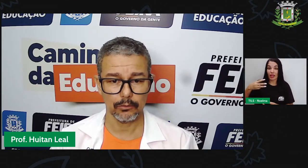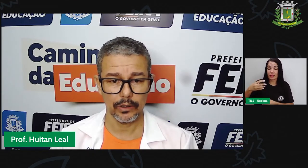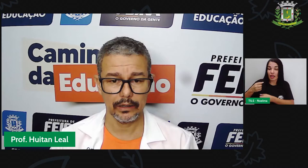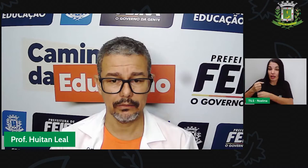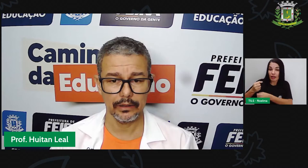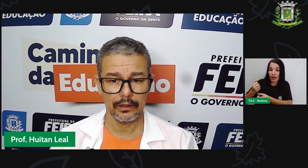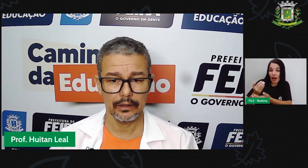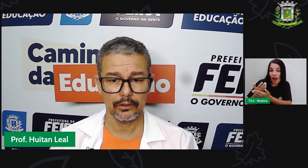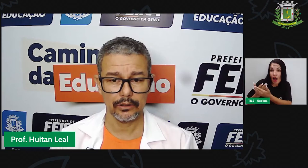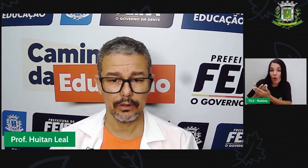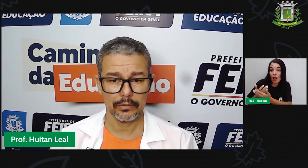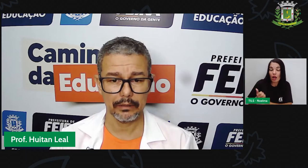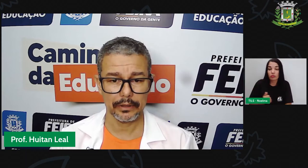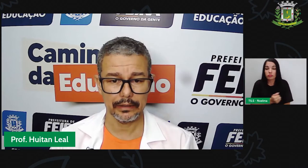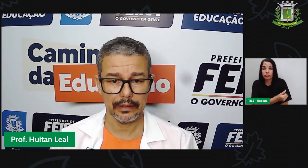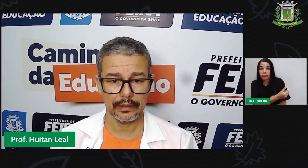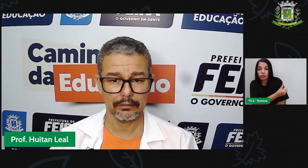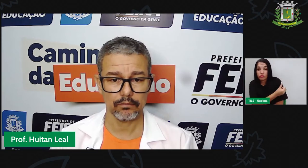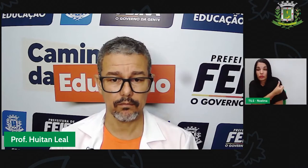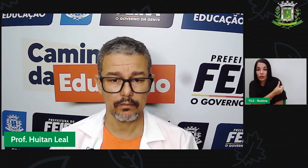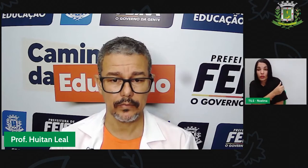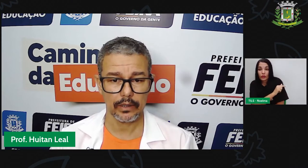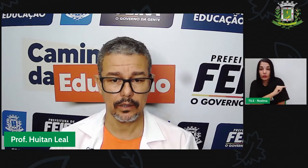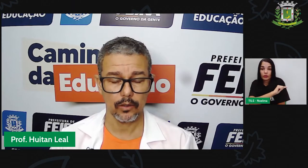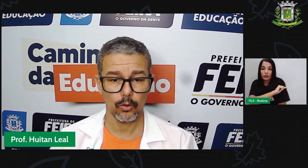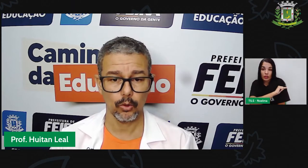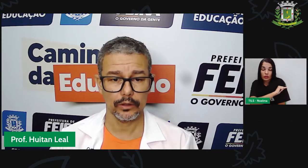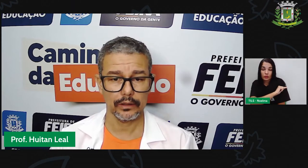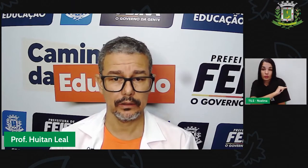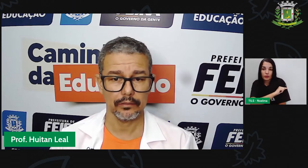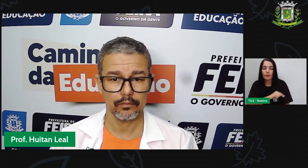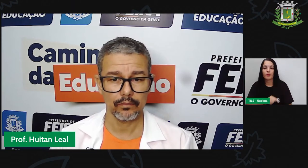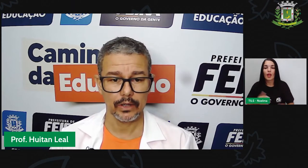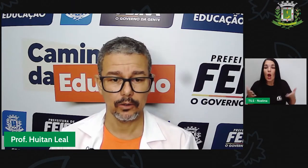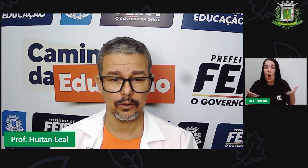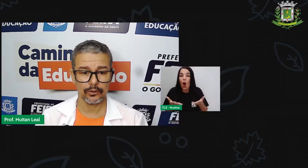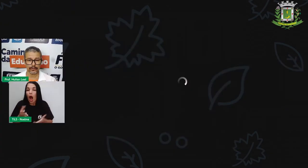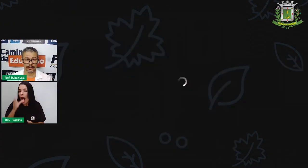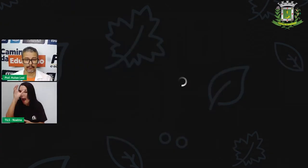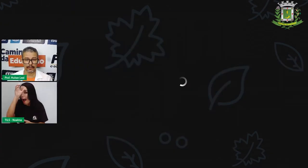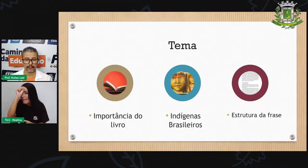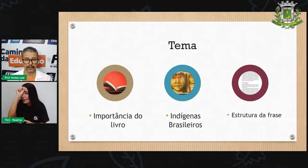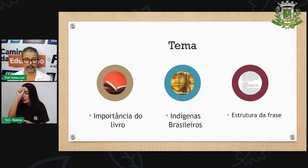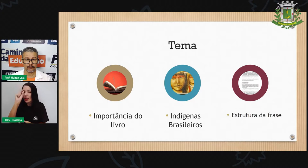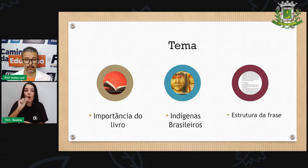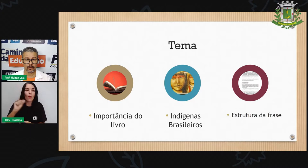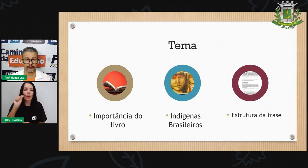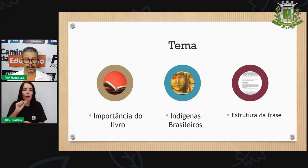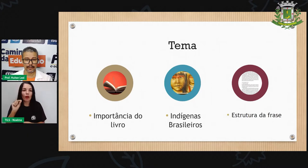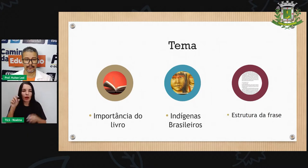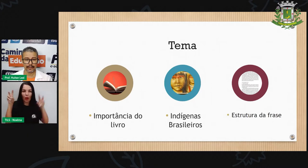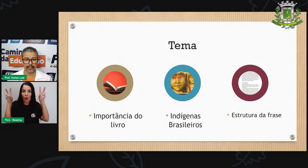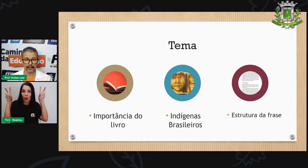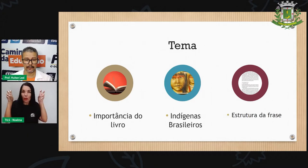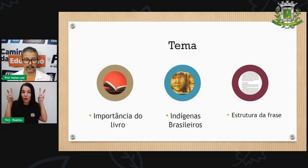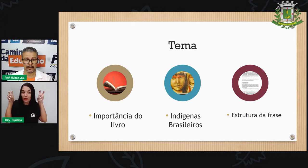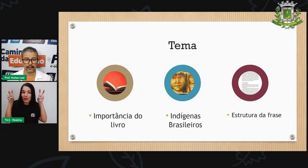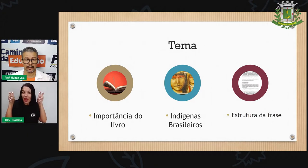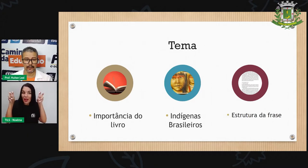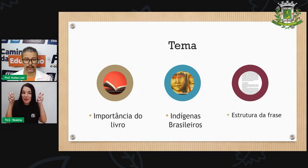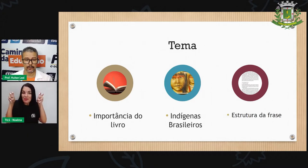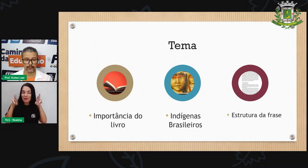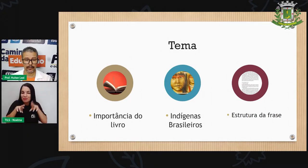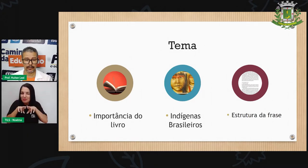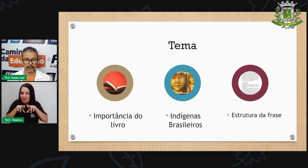sexto e sétimo ano, e o que vamos aprender hoje o nosso tema vai ser um pouco diversificado.